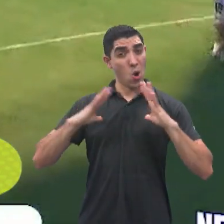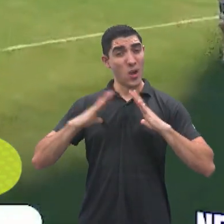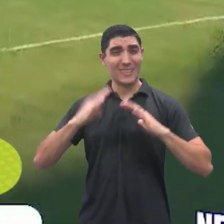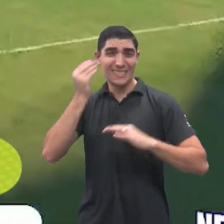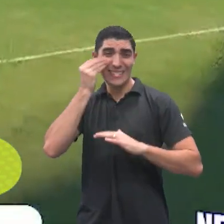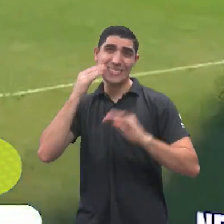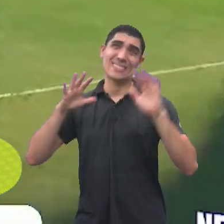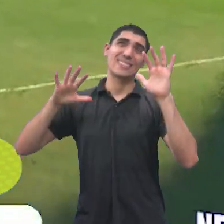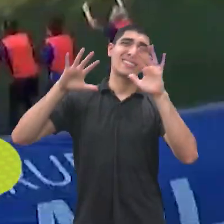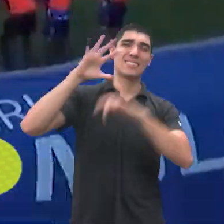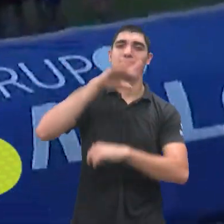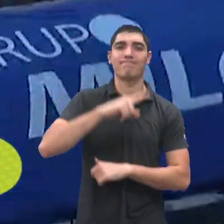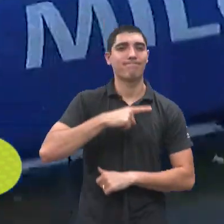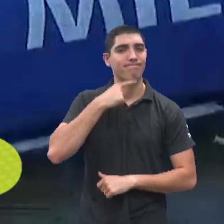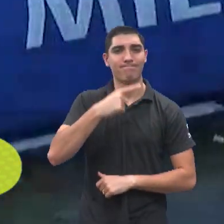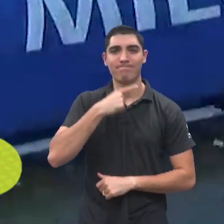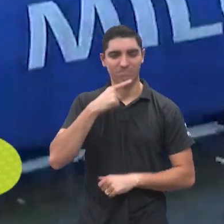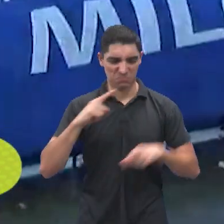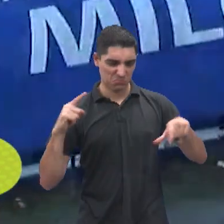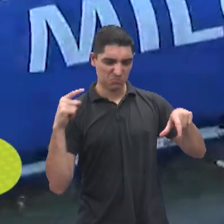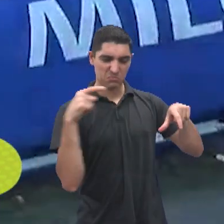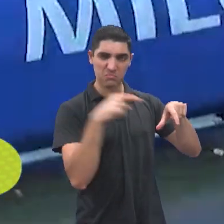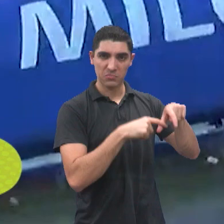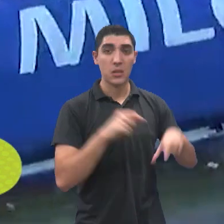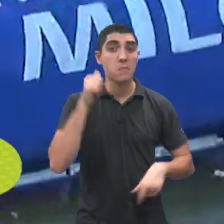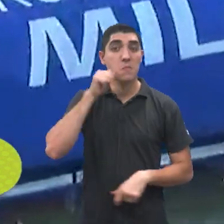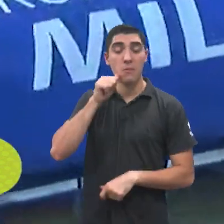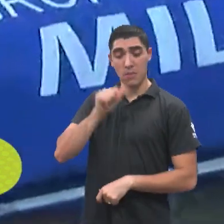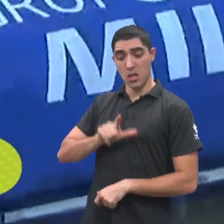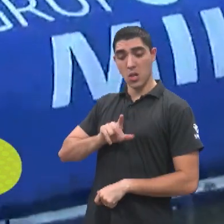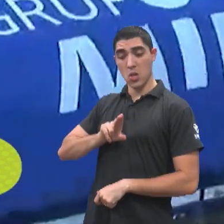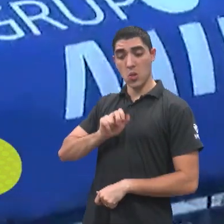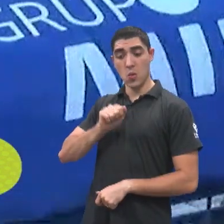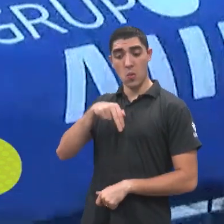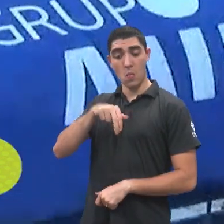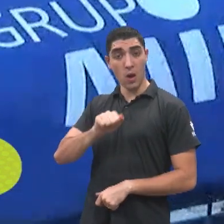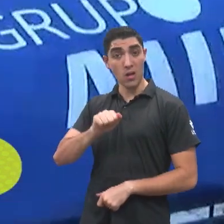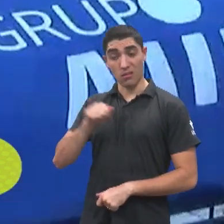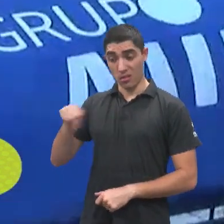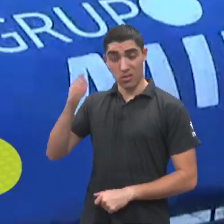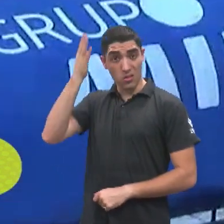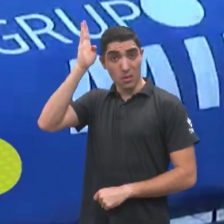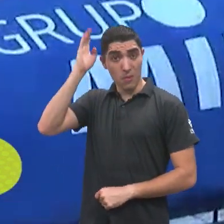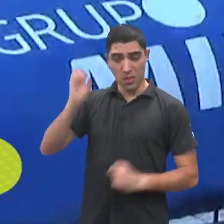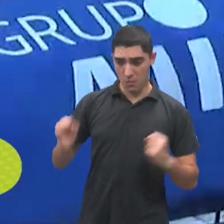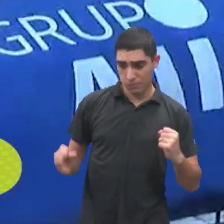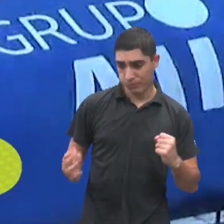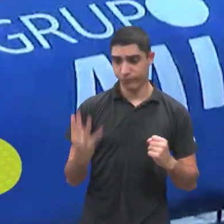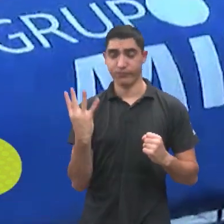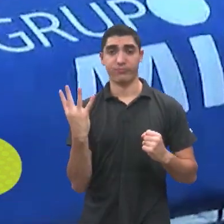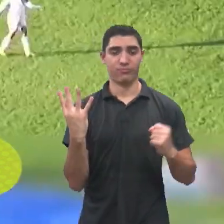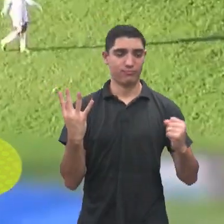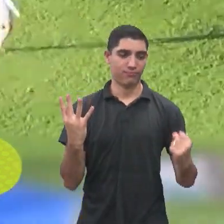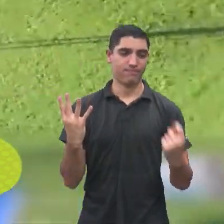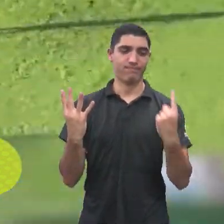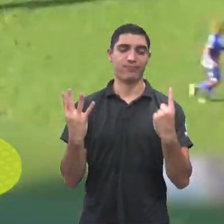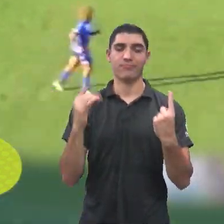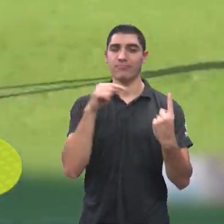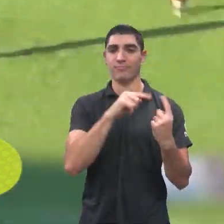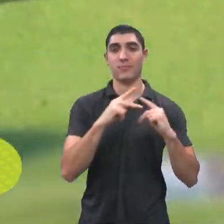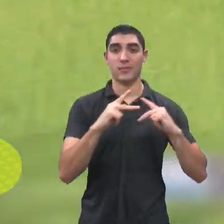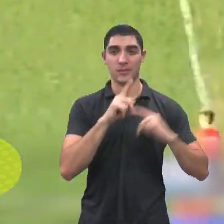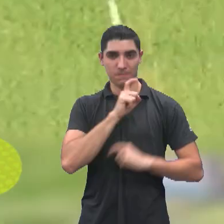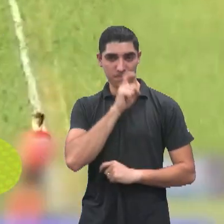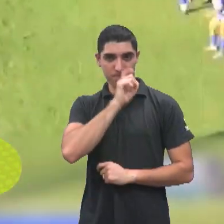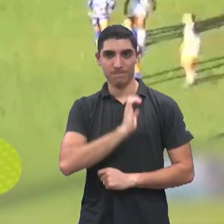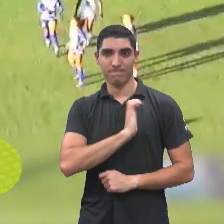achou. Golaço é de Luana Marques para fazer o quarto do Taubaté e colocar números finais na partida. No